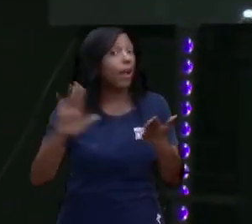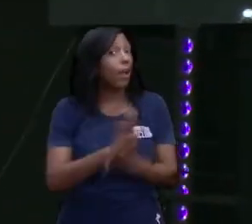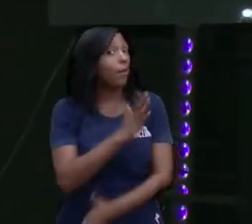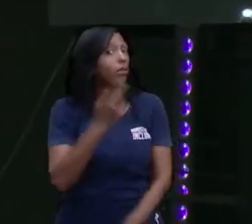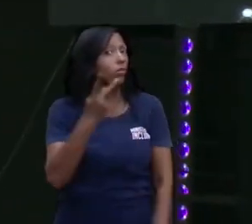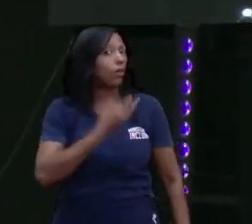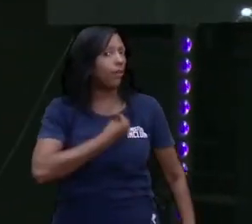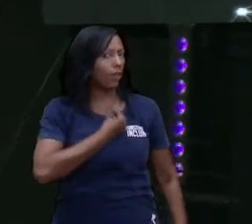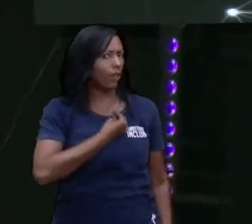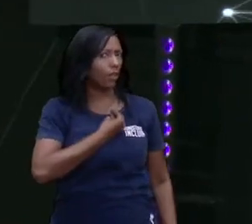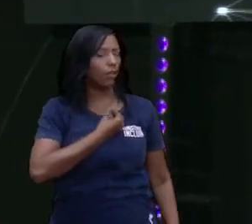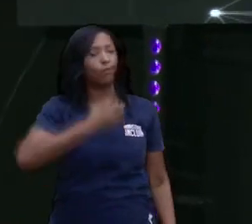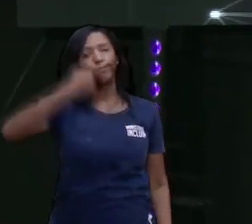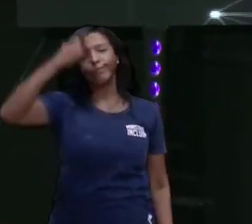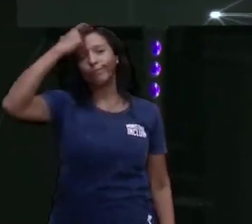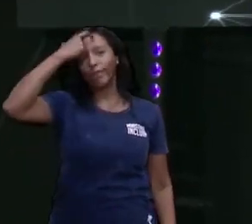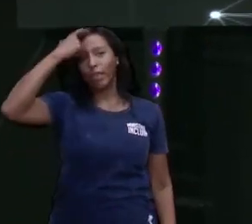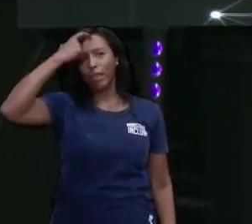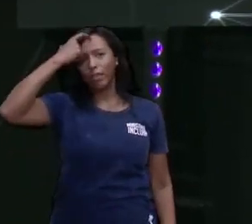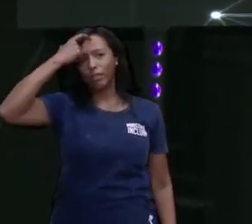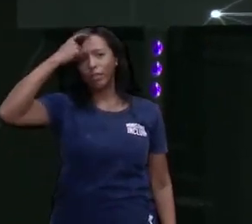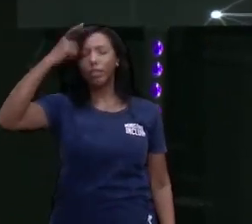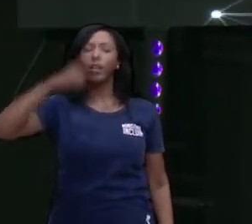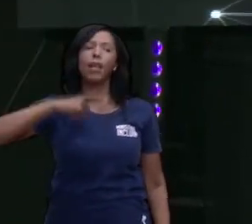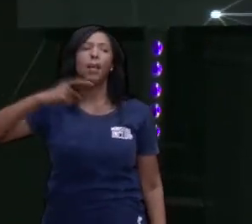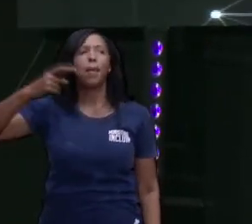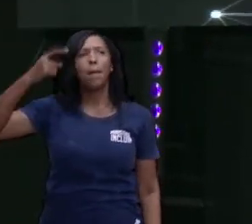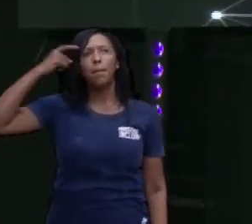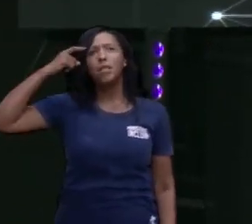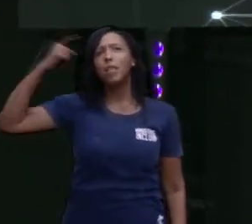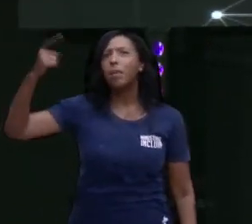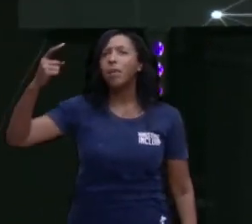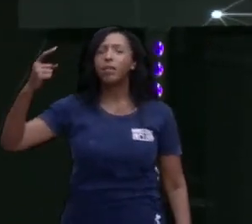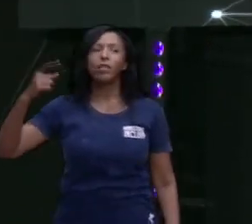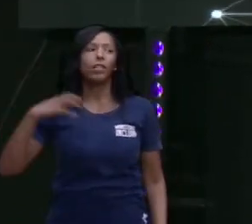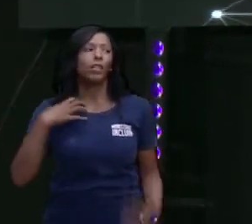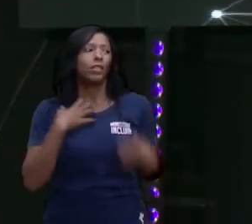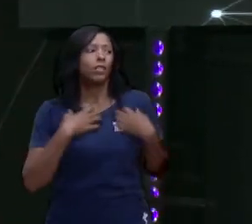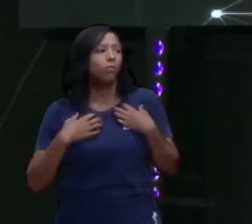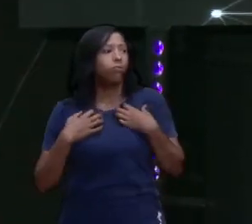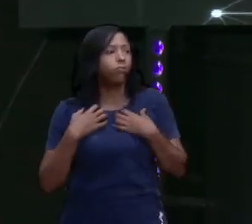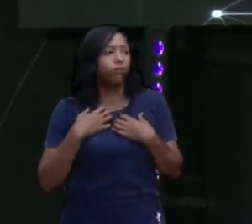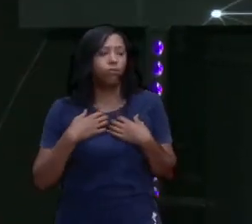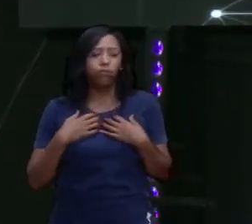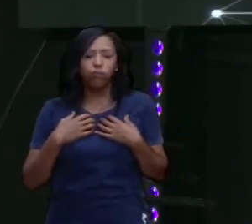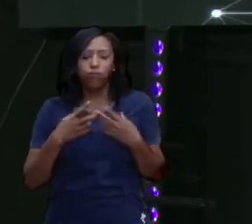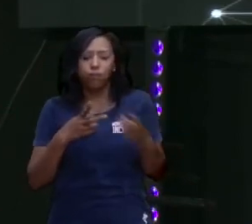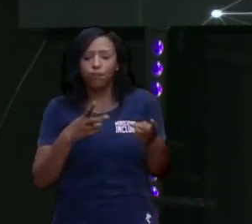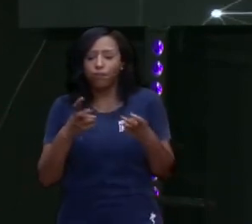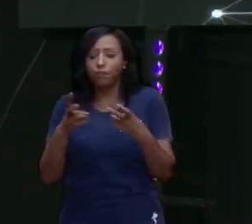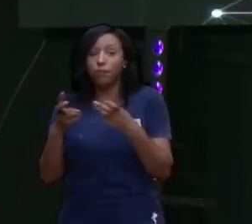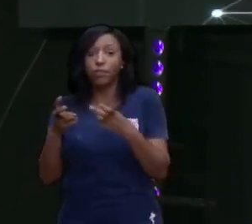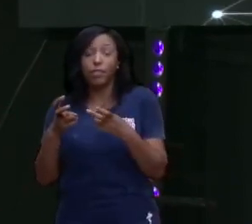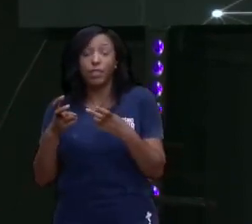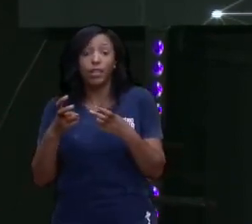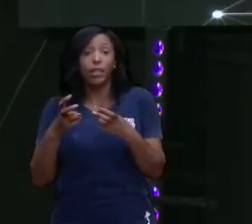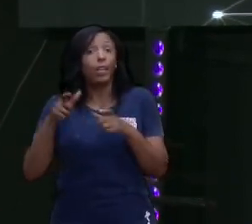jogando pensamentos Sensações percepções que vão ativar sua mente e vão te levar